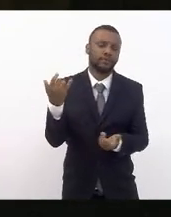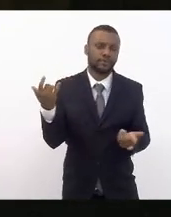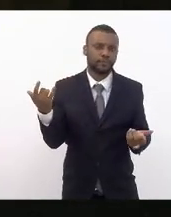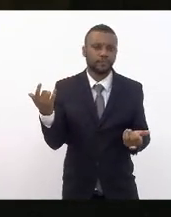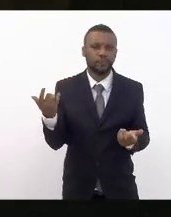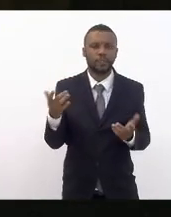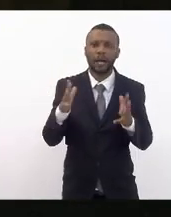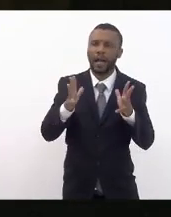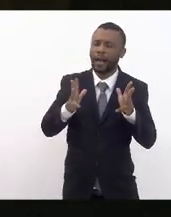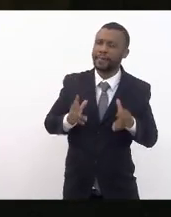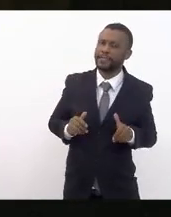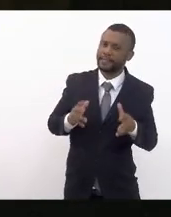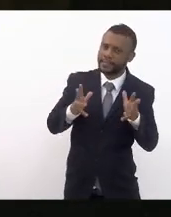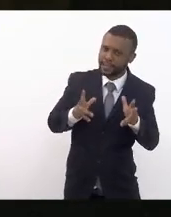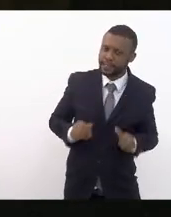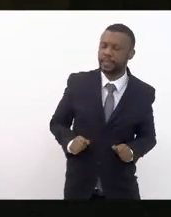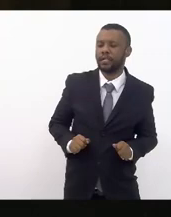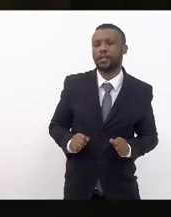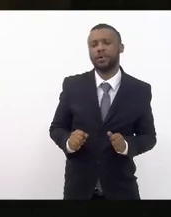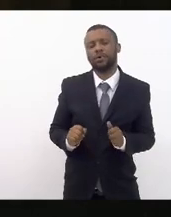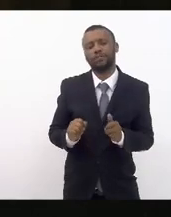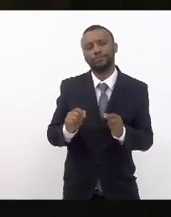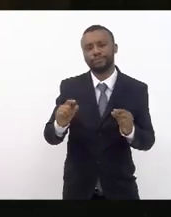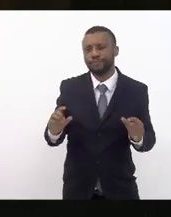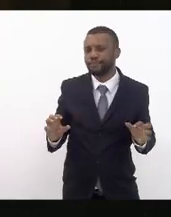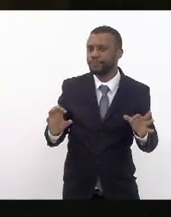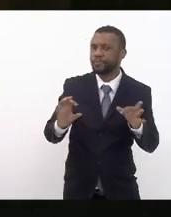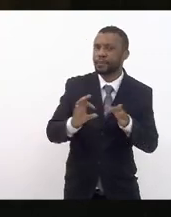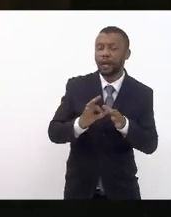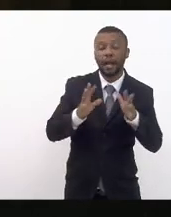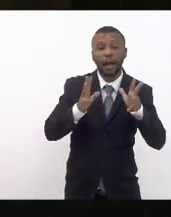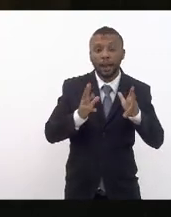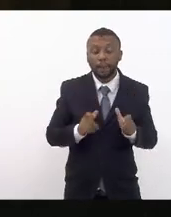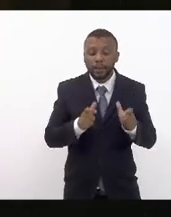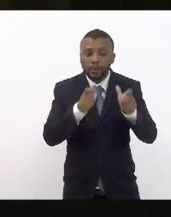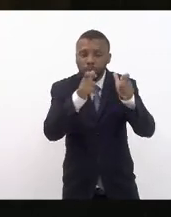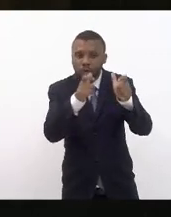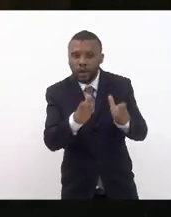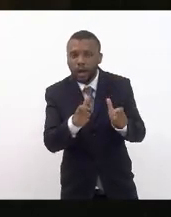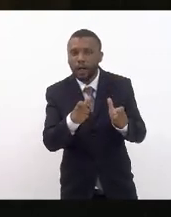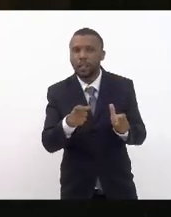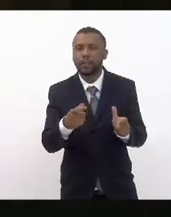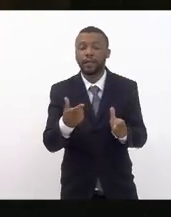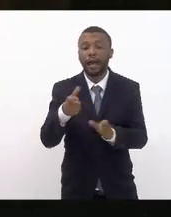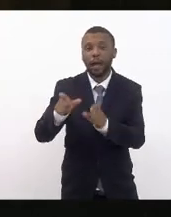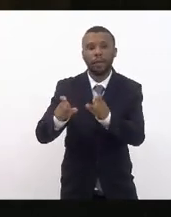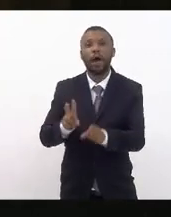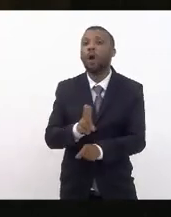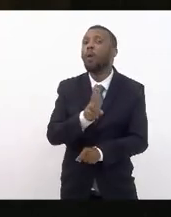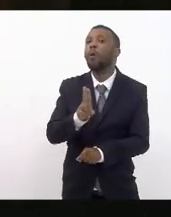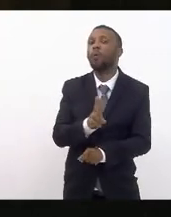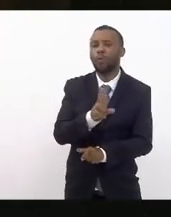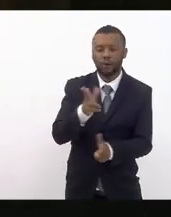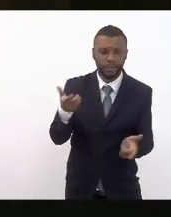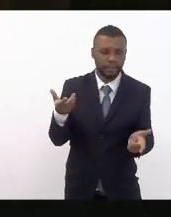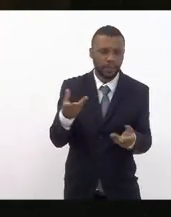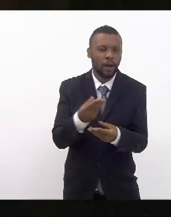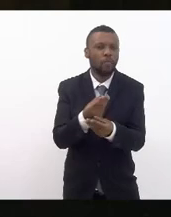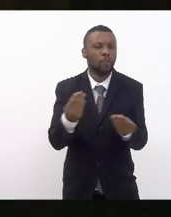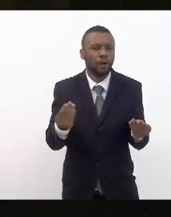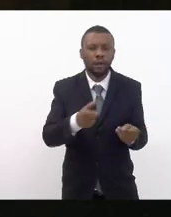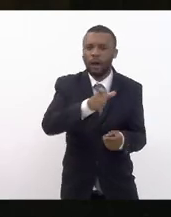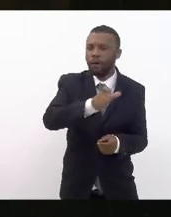a higienização, né, a devida limpeza do local que é utilizado por tantas